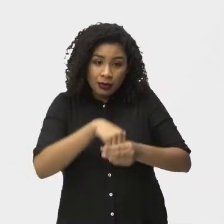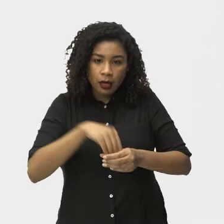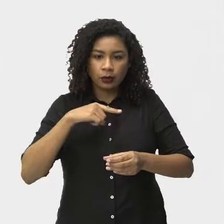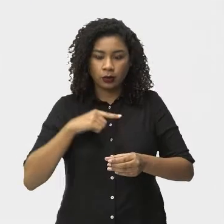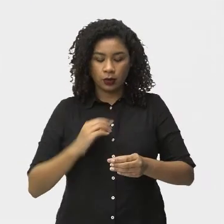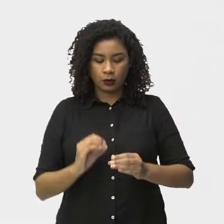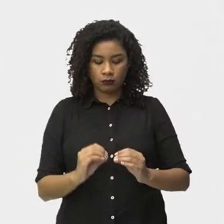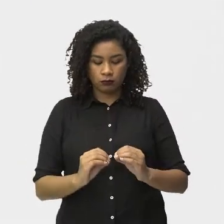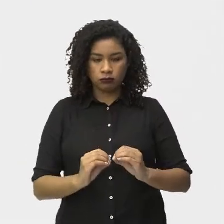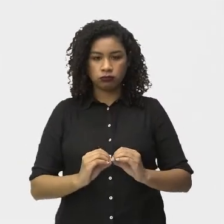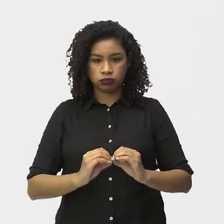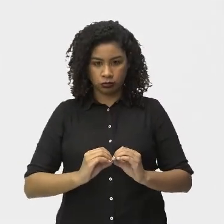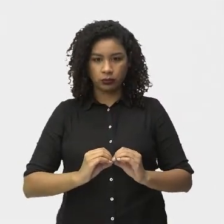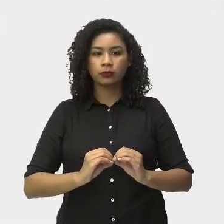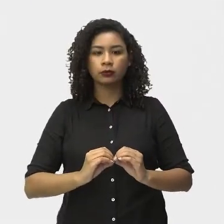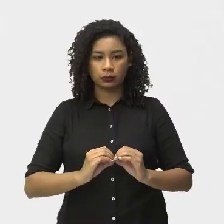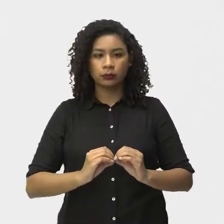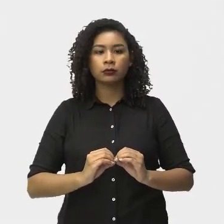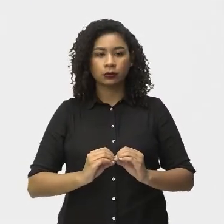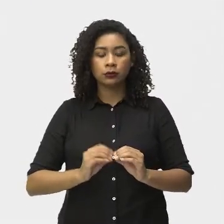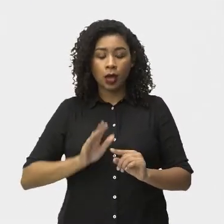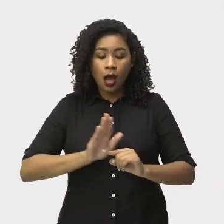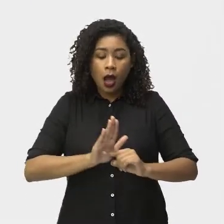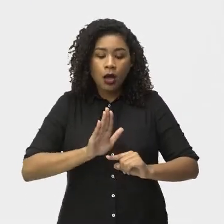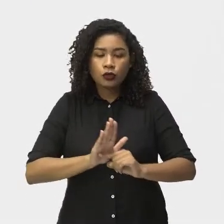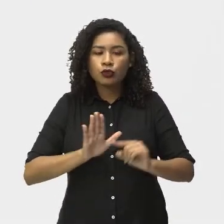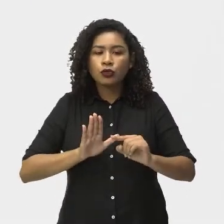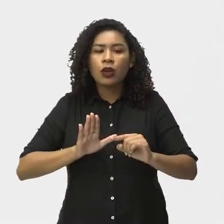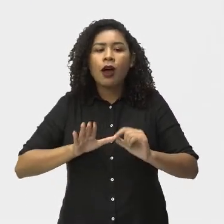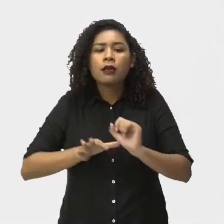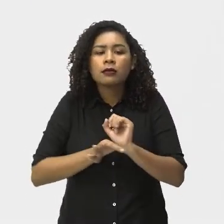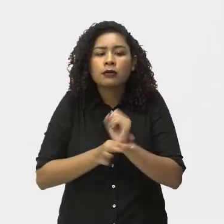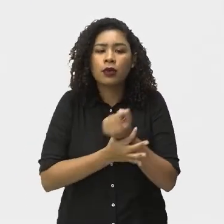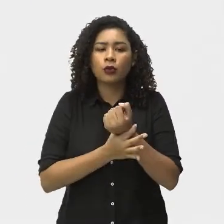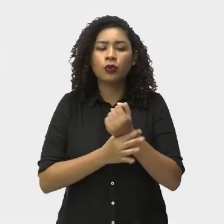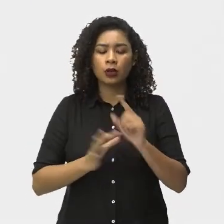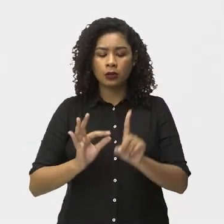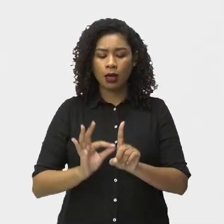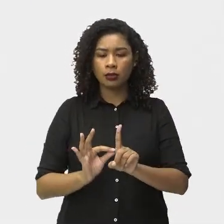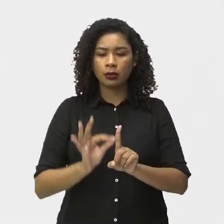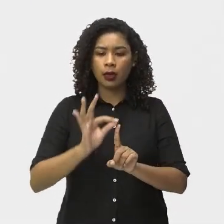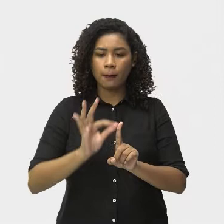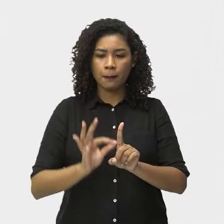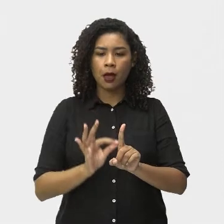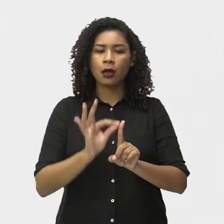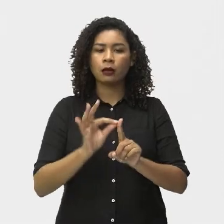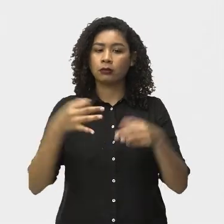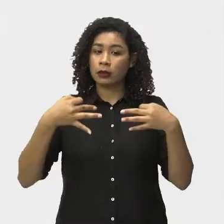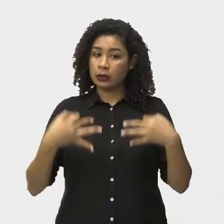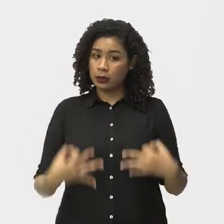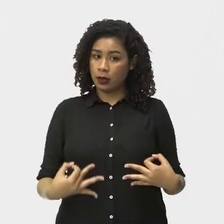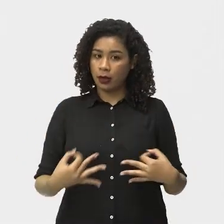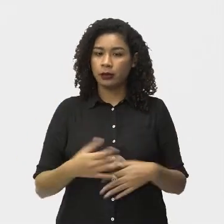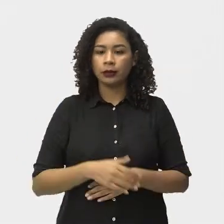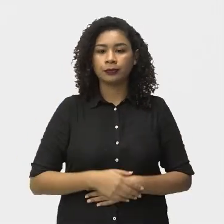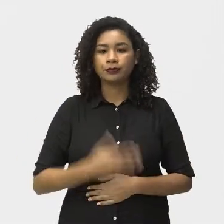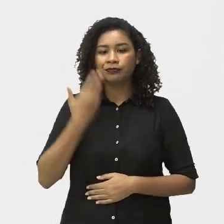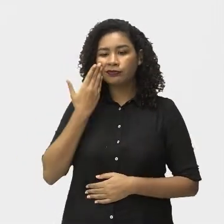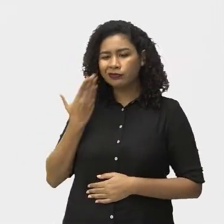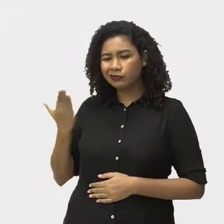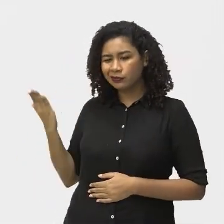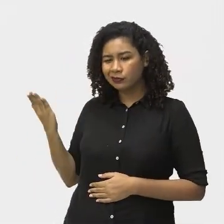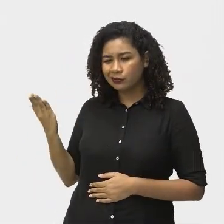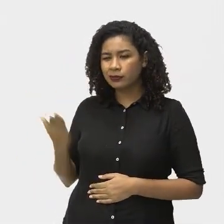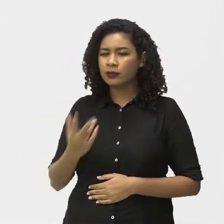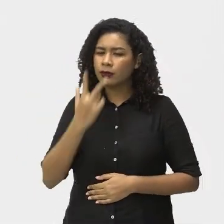à fisiologia dessas estruturas. Então, aí na imagem você pode observar aqui a bolsa escrotal, né, que tem justamente esse formato